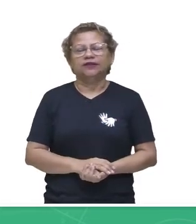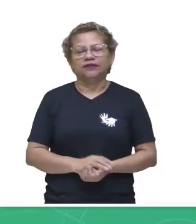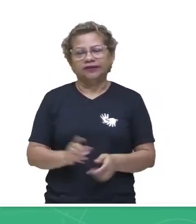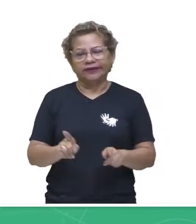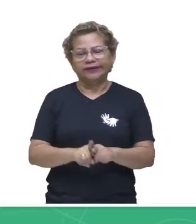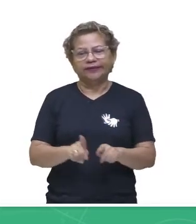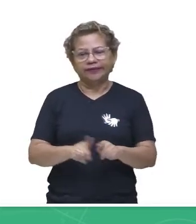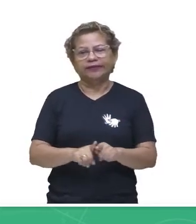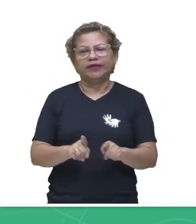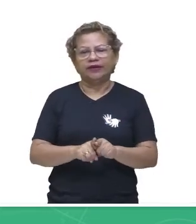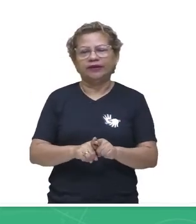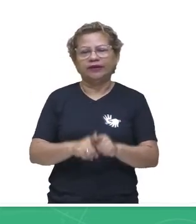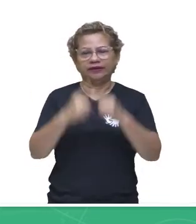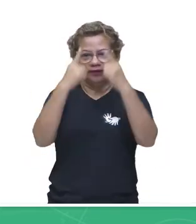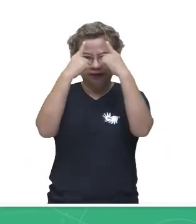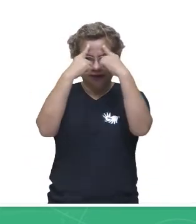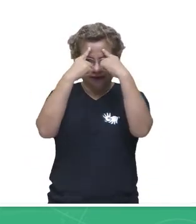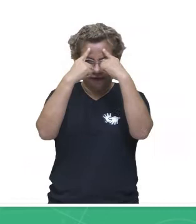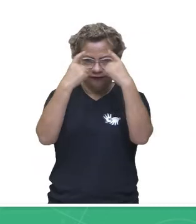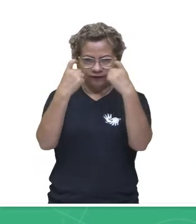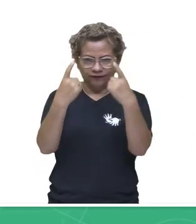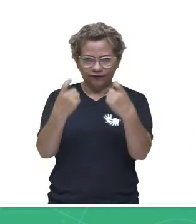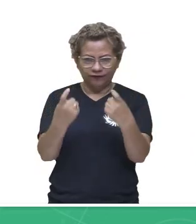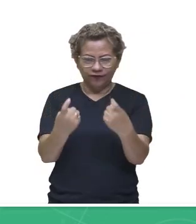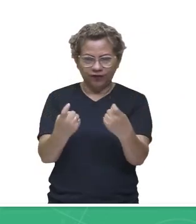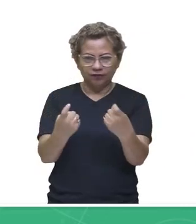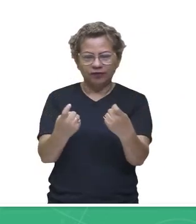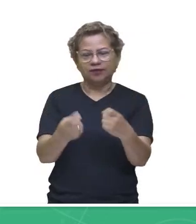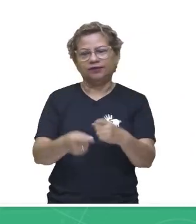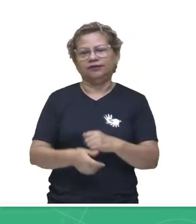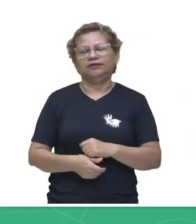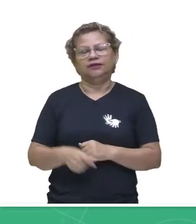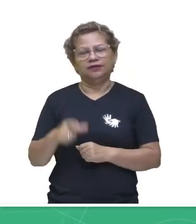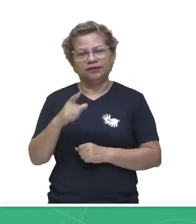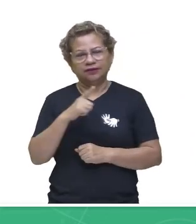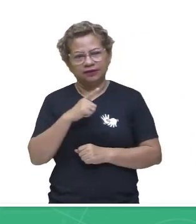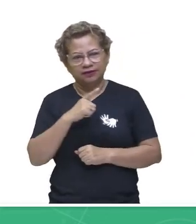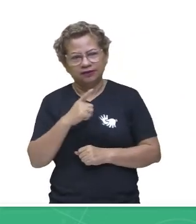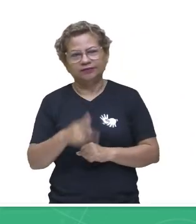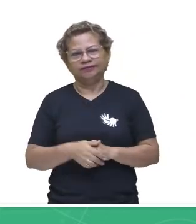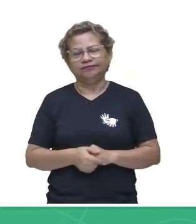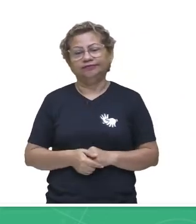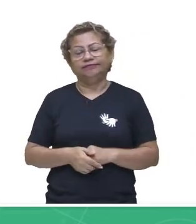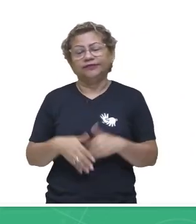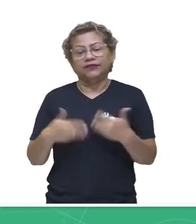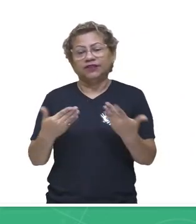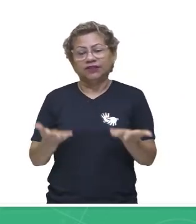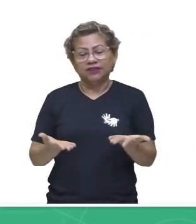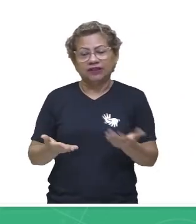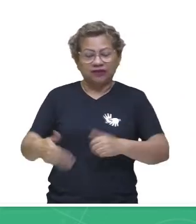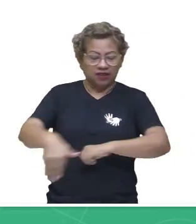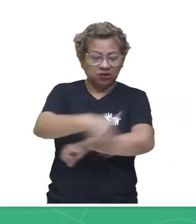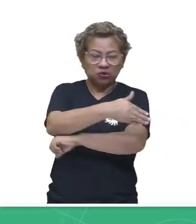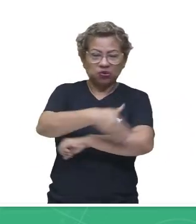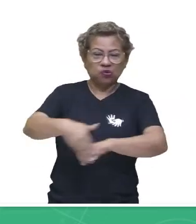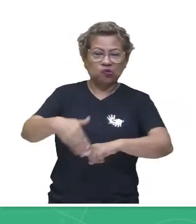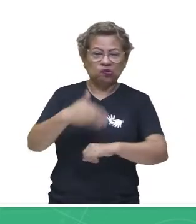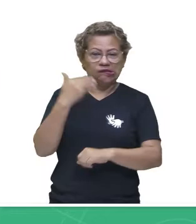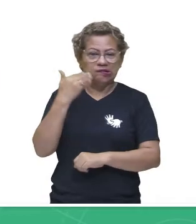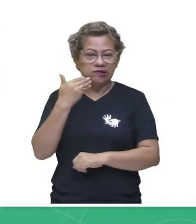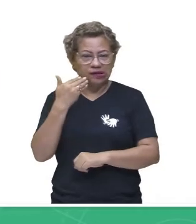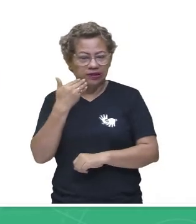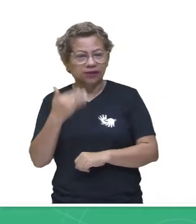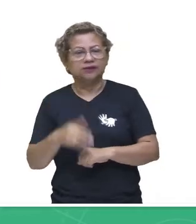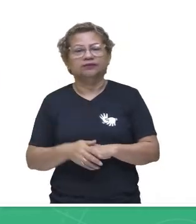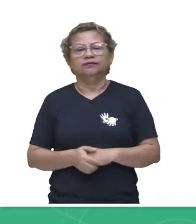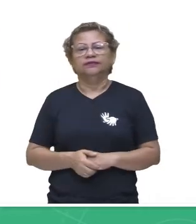moradias irregulares, a falta de infraestrutura que vai ocorrer, ou seja, as ruas não asfaltadas, que vai